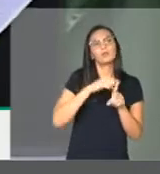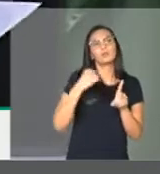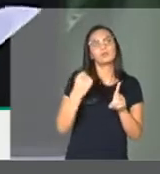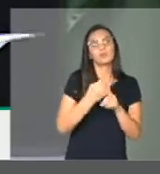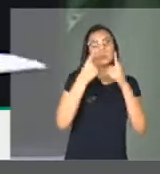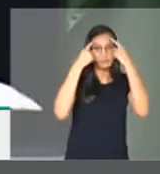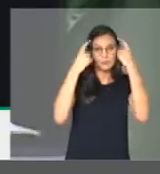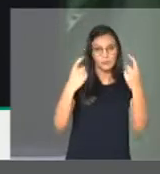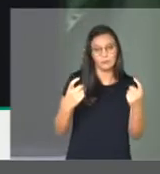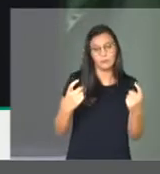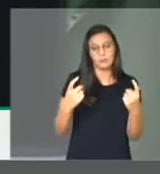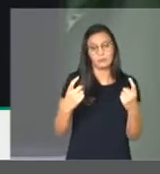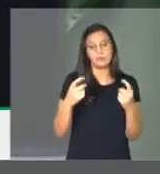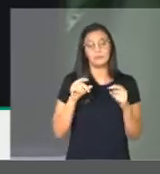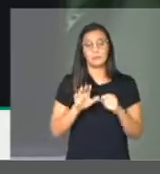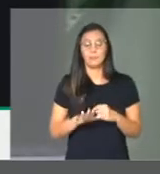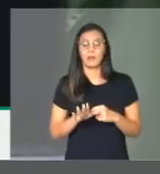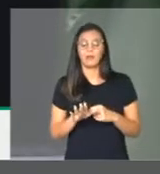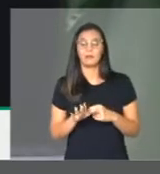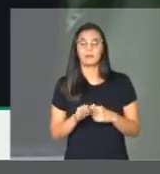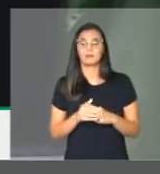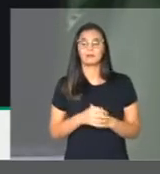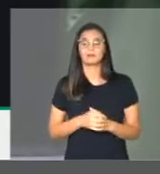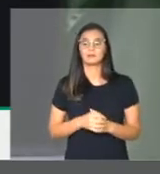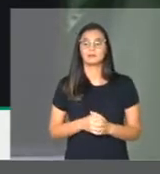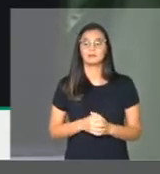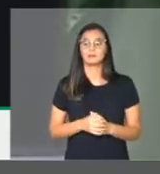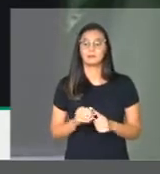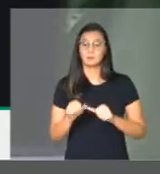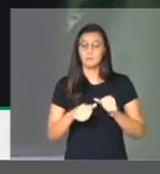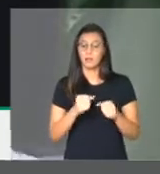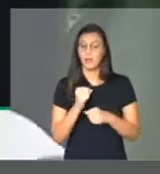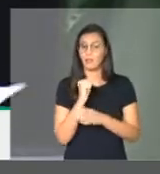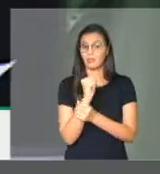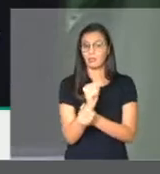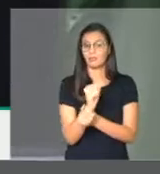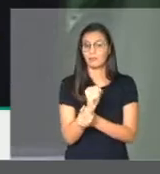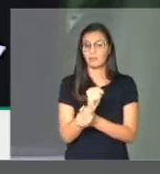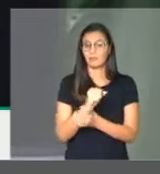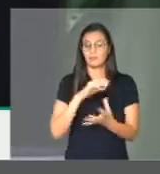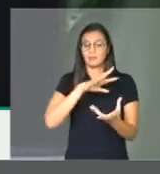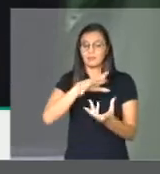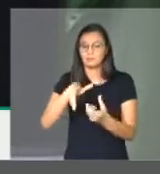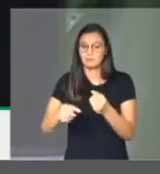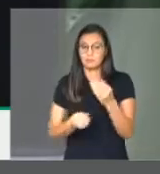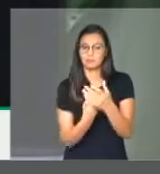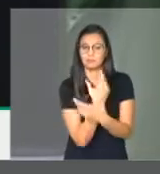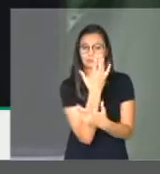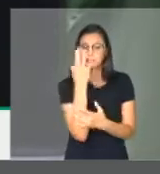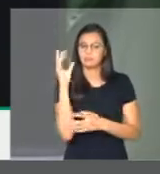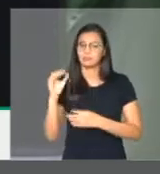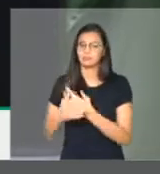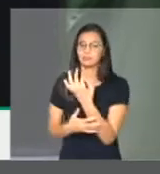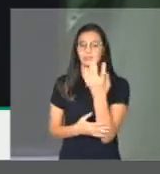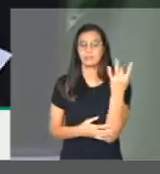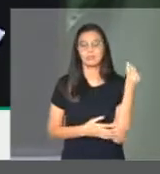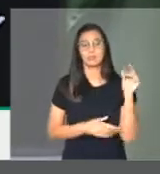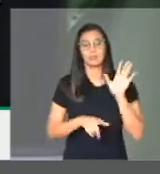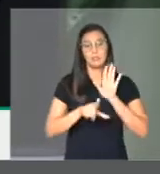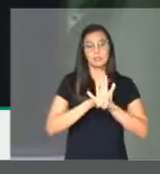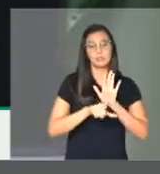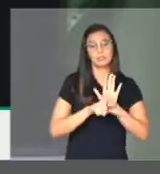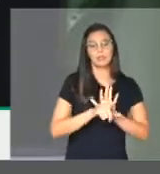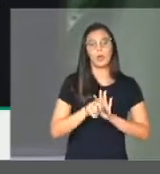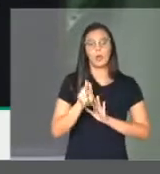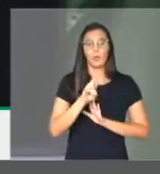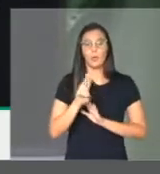aquelas relativas à flexibilização da defesa do meio ambiente, da legislação relativa ao uso